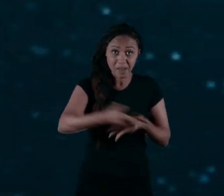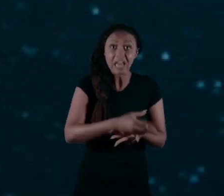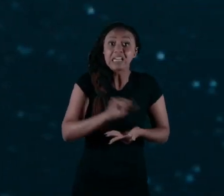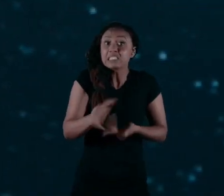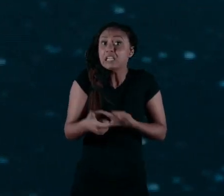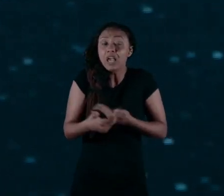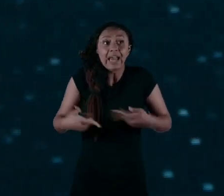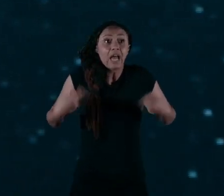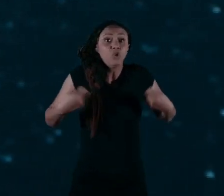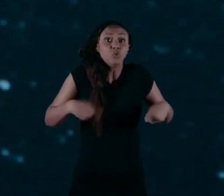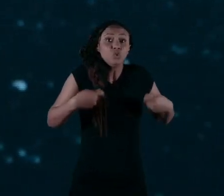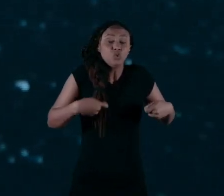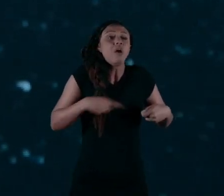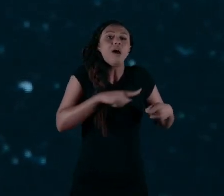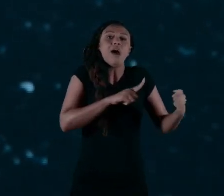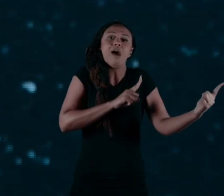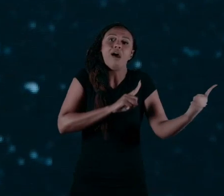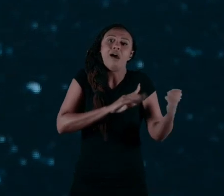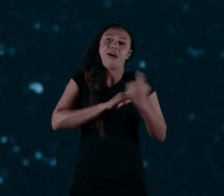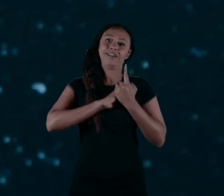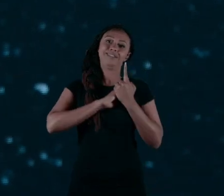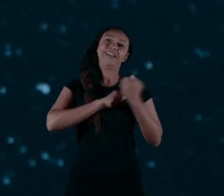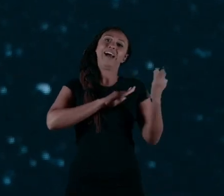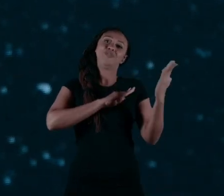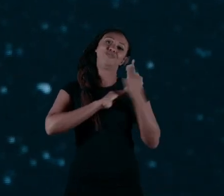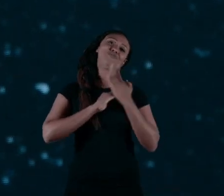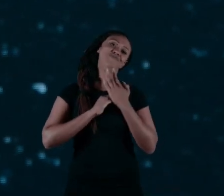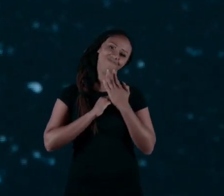necessitar, algum amigo vai te estender a mão.